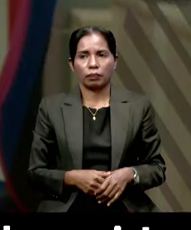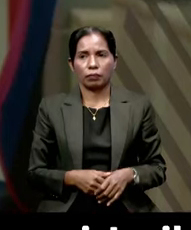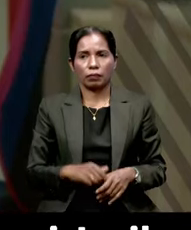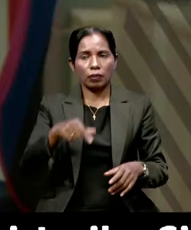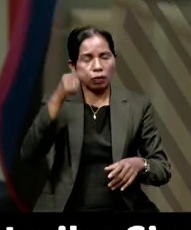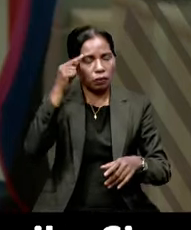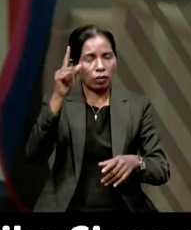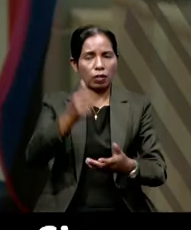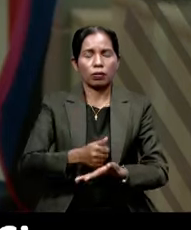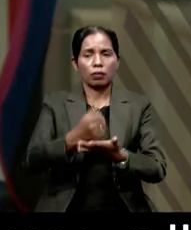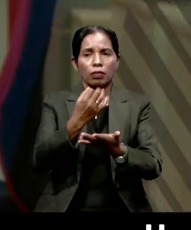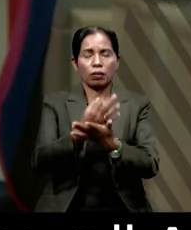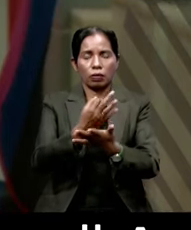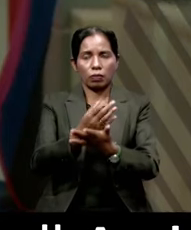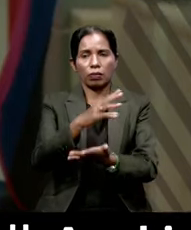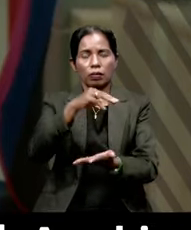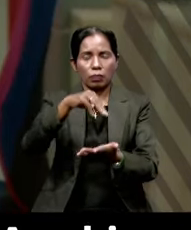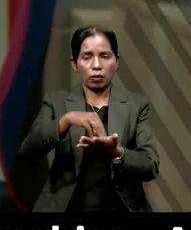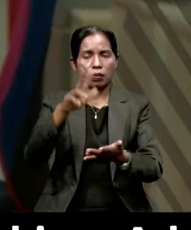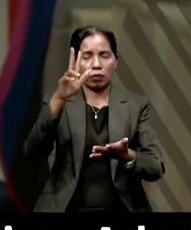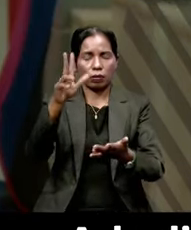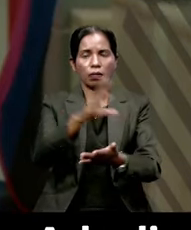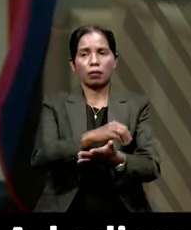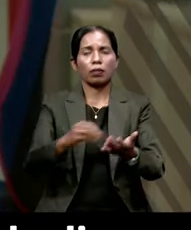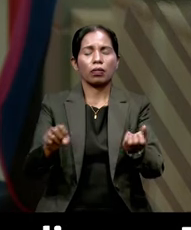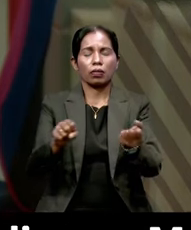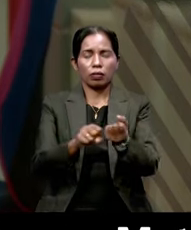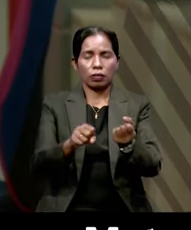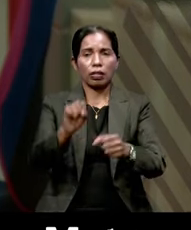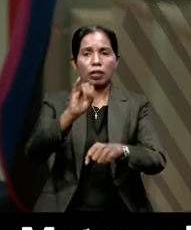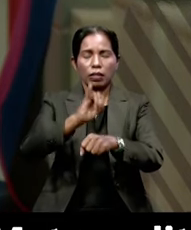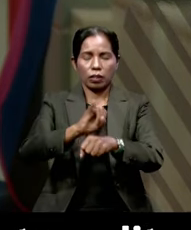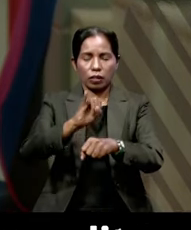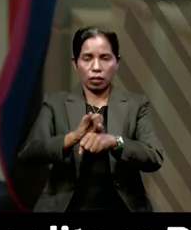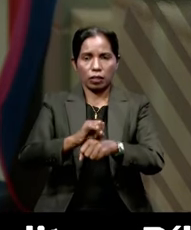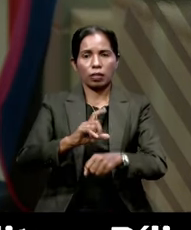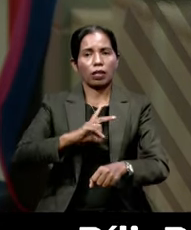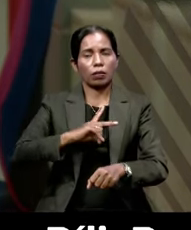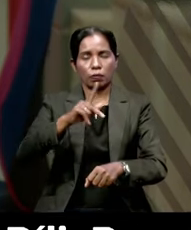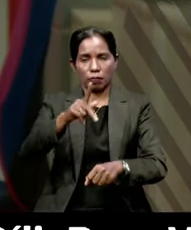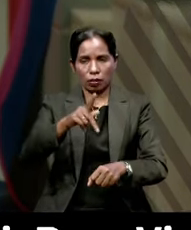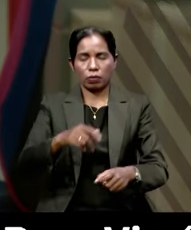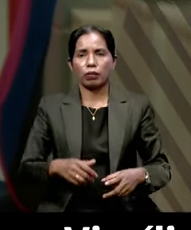Governo apoia tan ossan o montante milhão tolores simba construção na igreja fom paróquia Lauten.